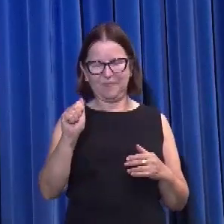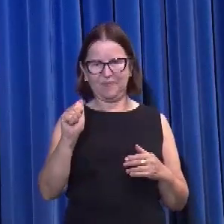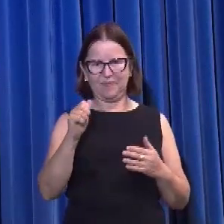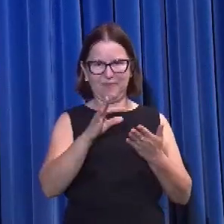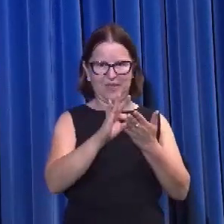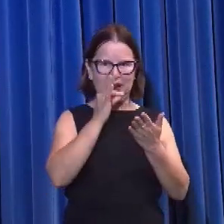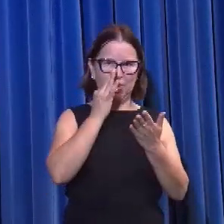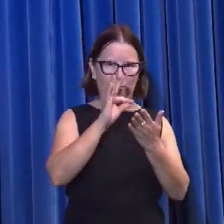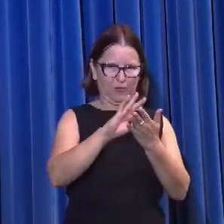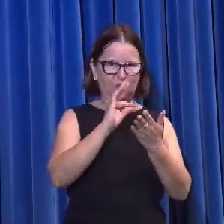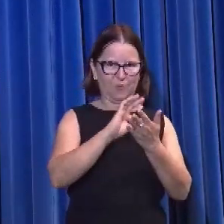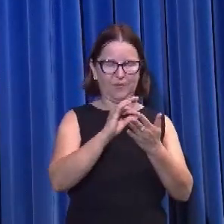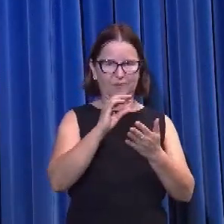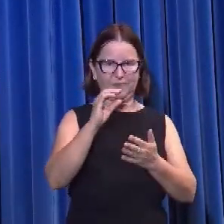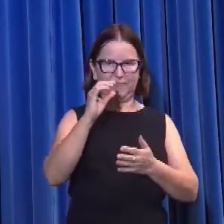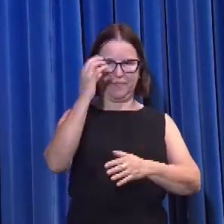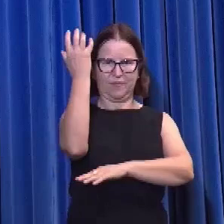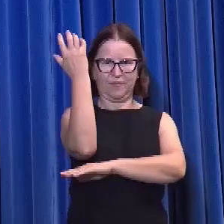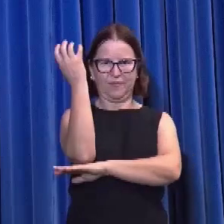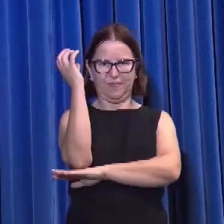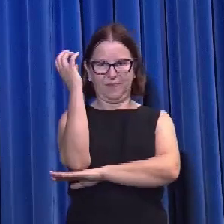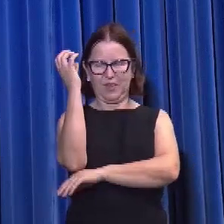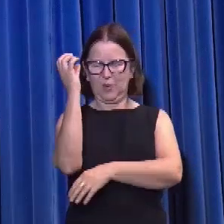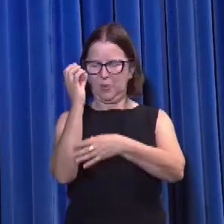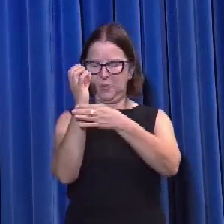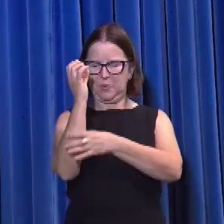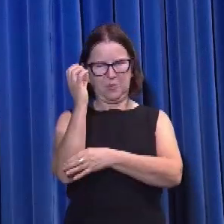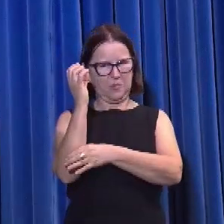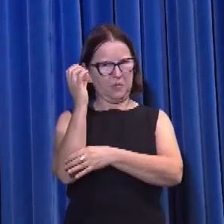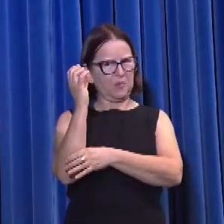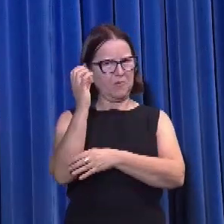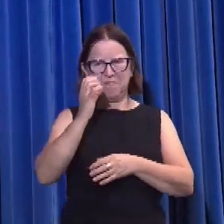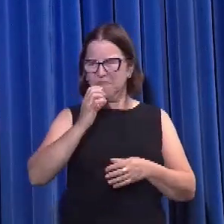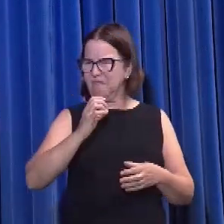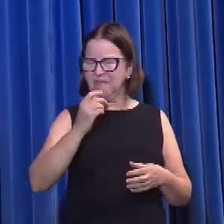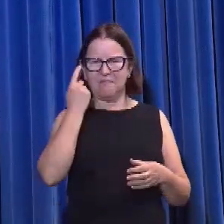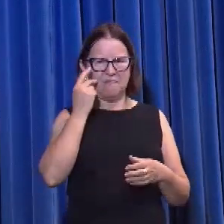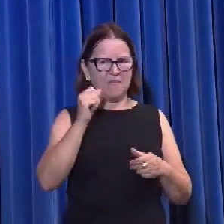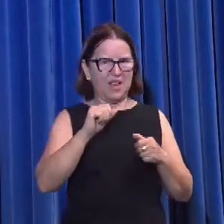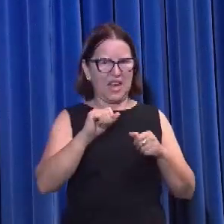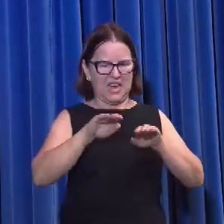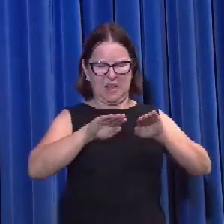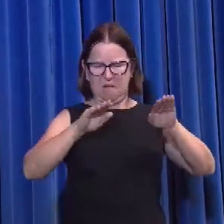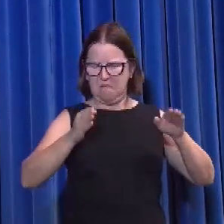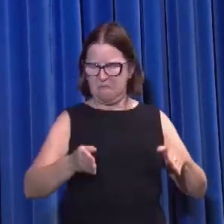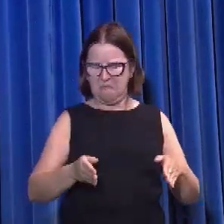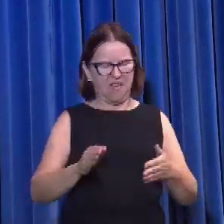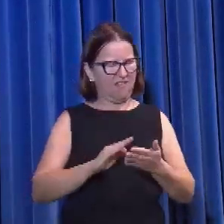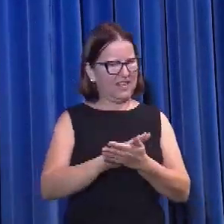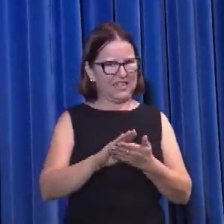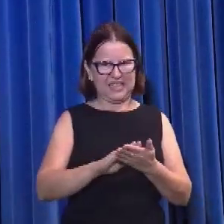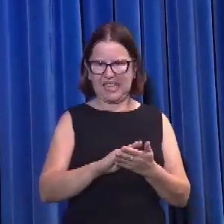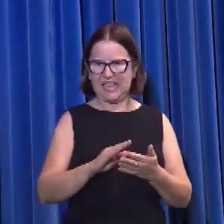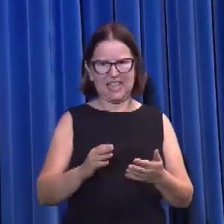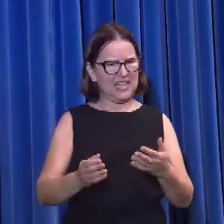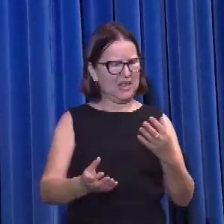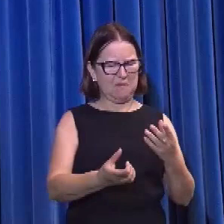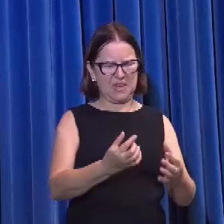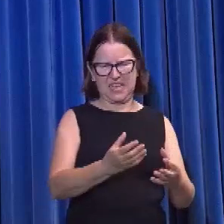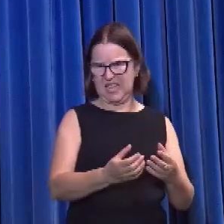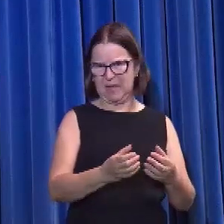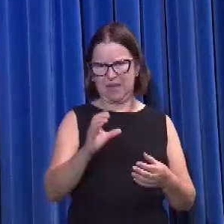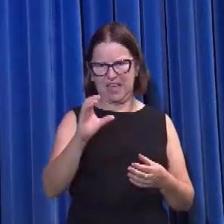serve para fazer móveis, nem serve para fazer carvão, porque ela é